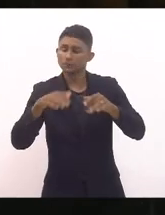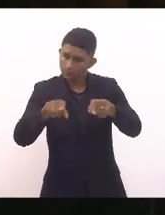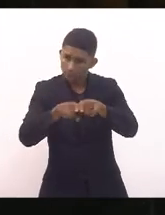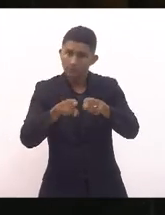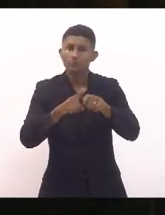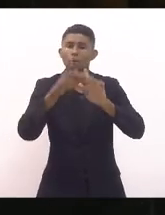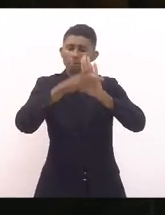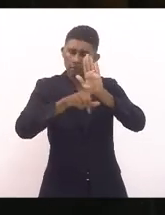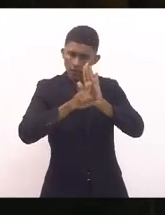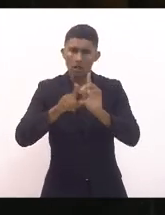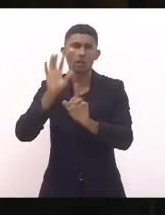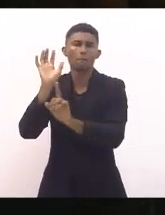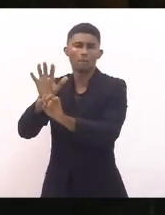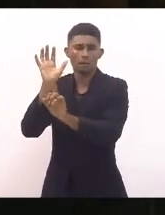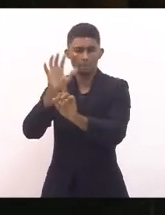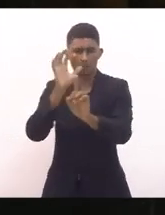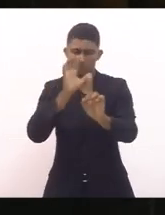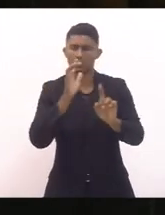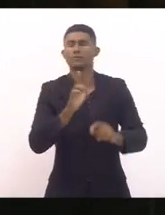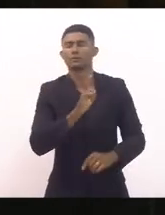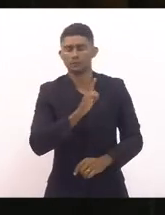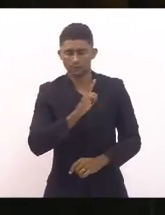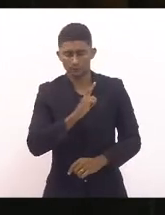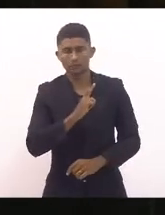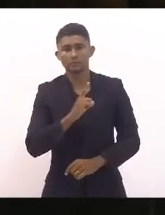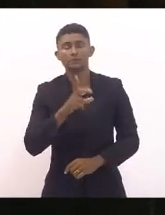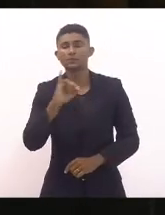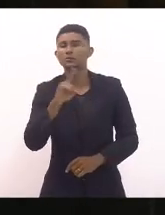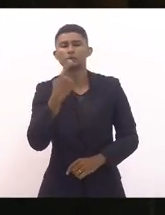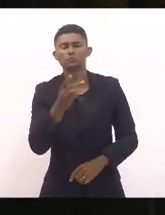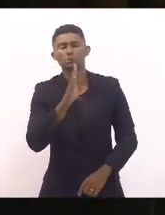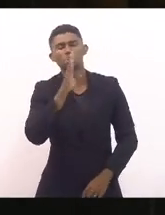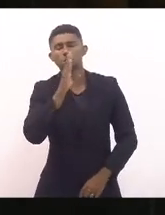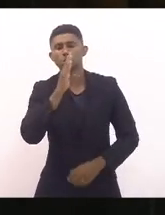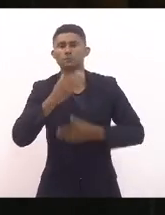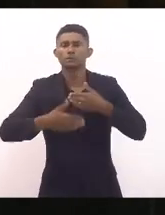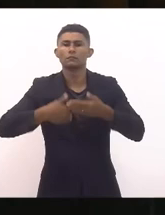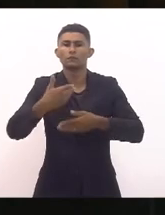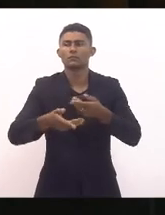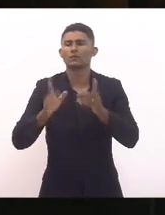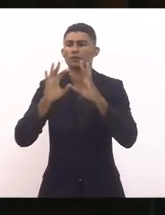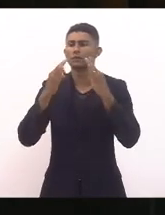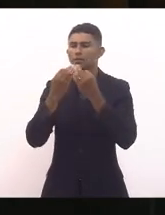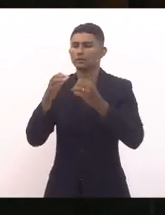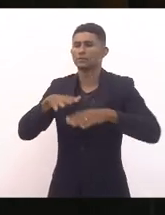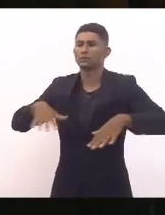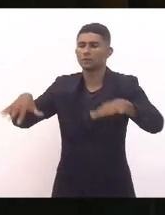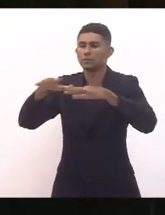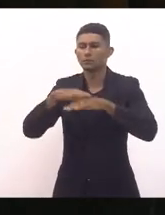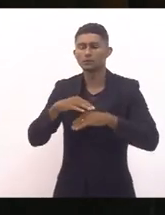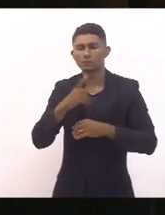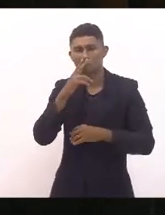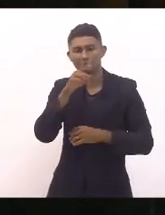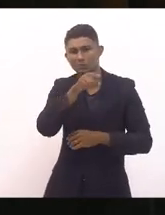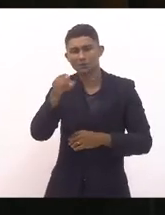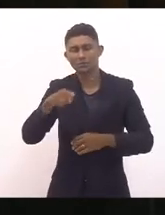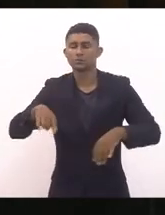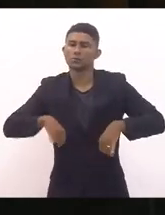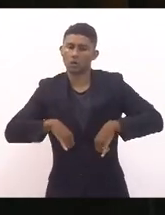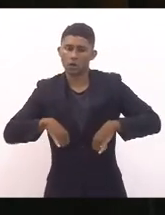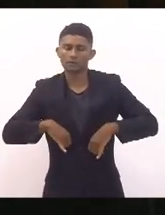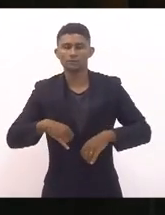ficarmos calados, vai acabar amordaçando a família de bem, as crianças que são